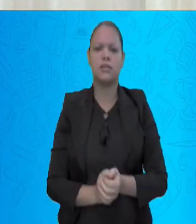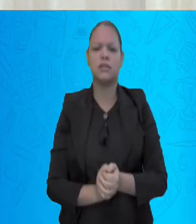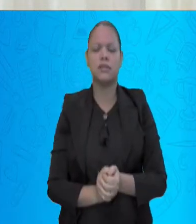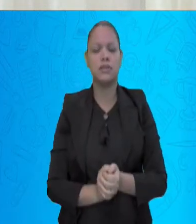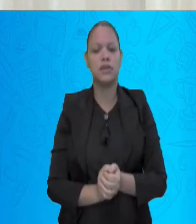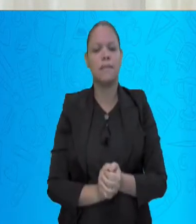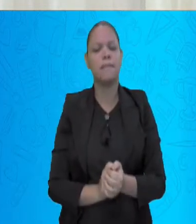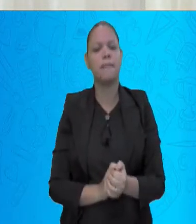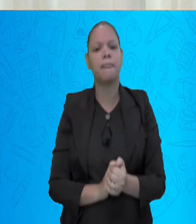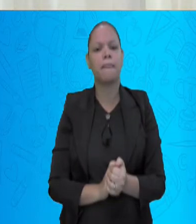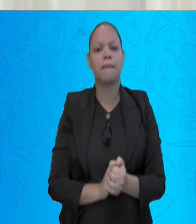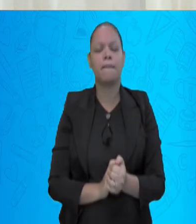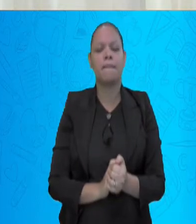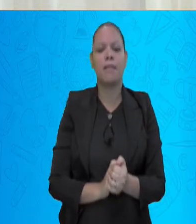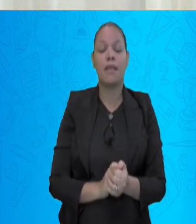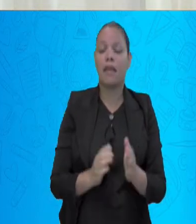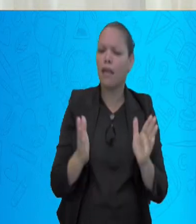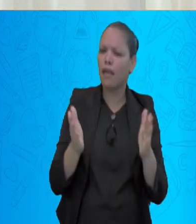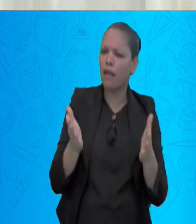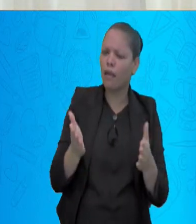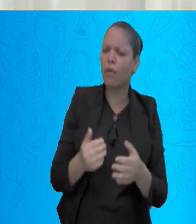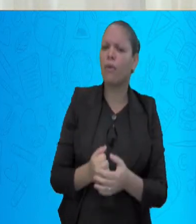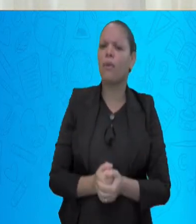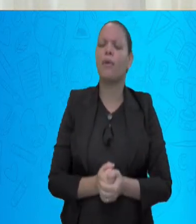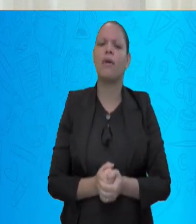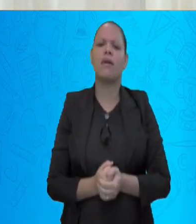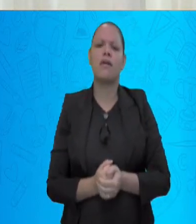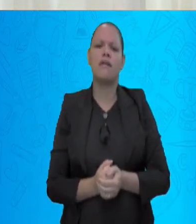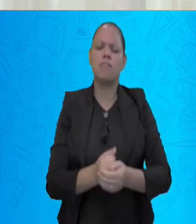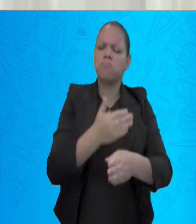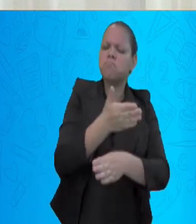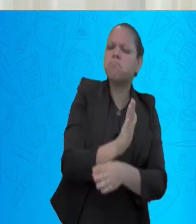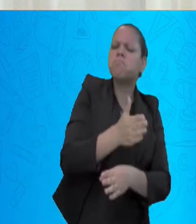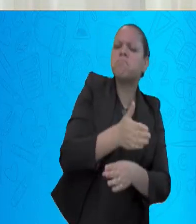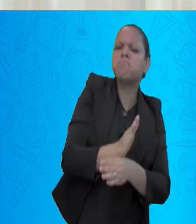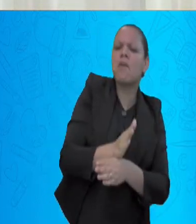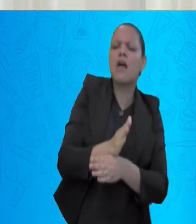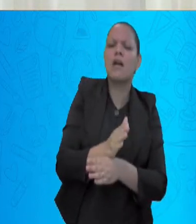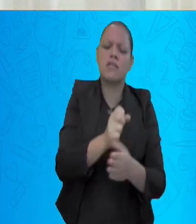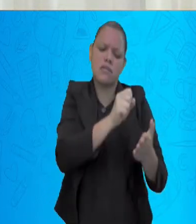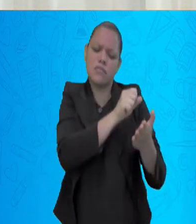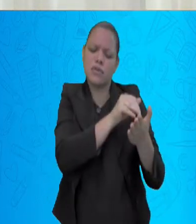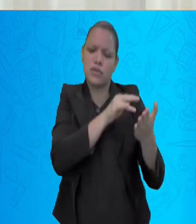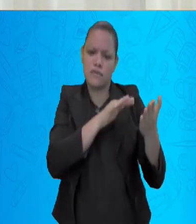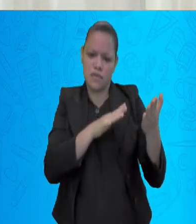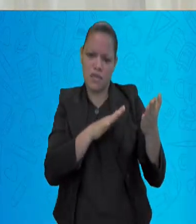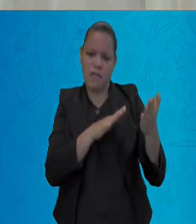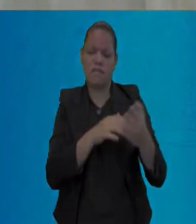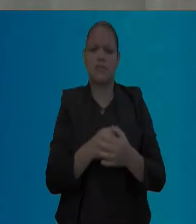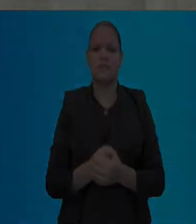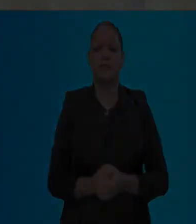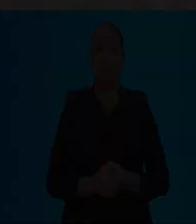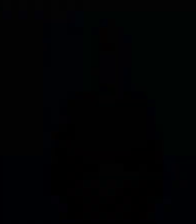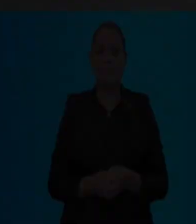do material dourado. Agora, vamos fazer alguns exercícios que estão na nossa plataforma.